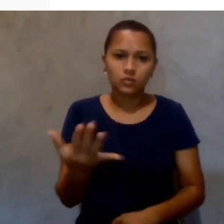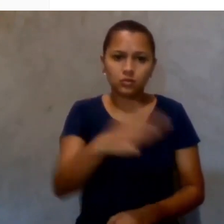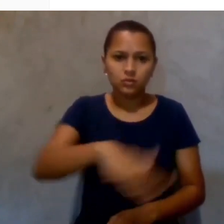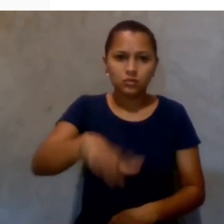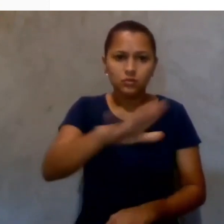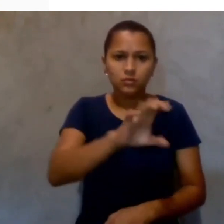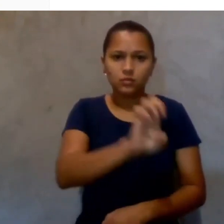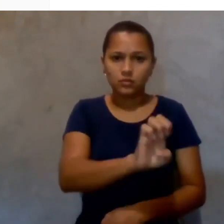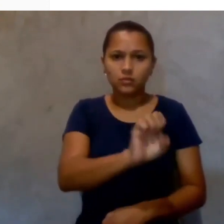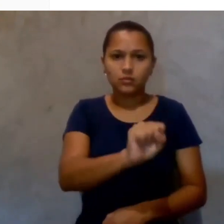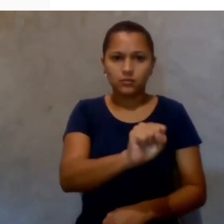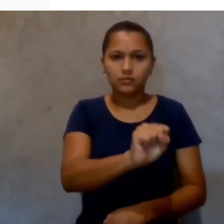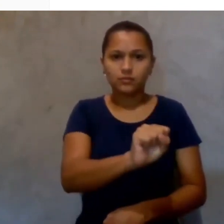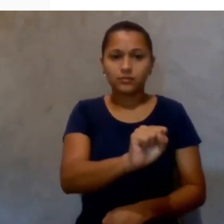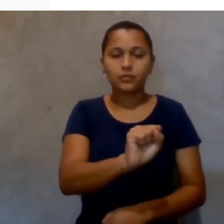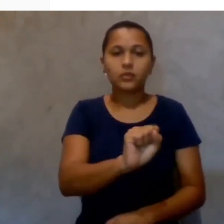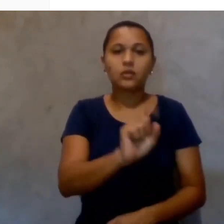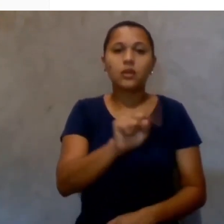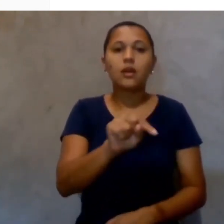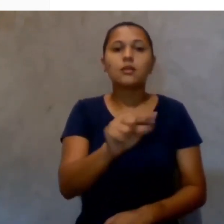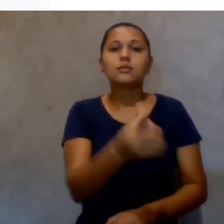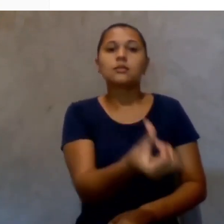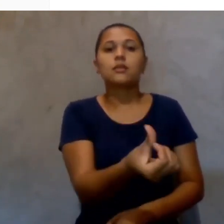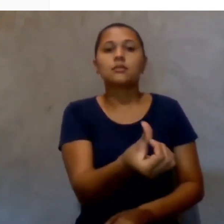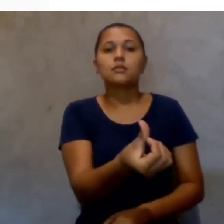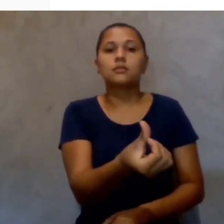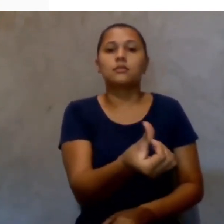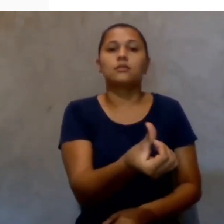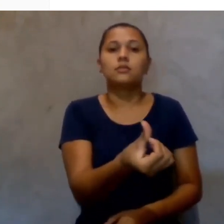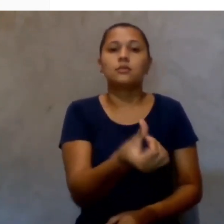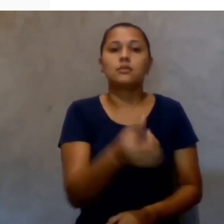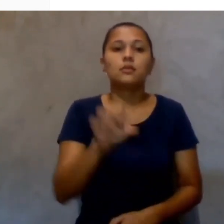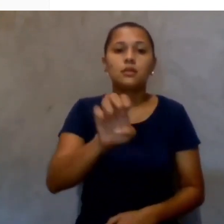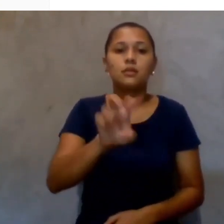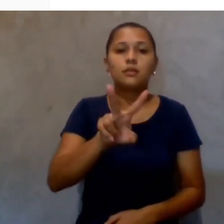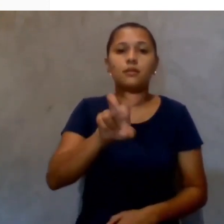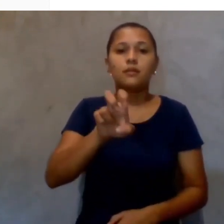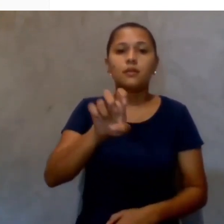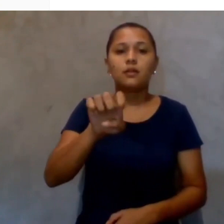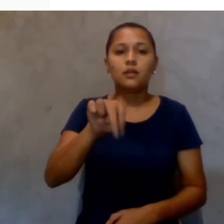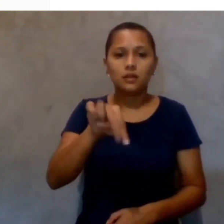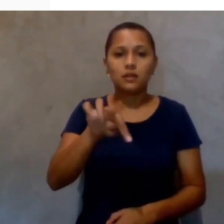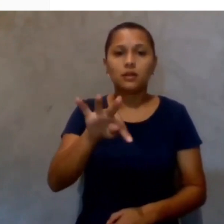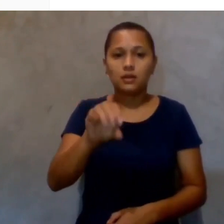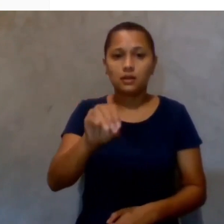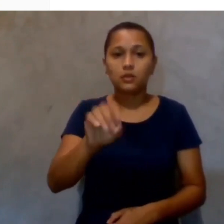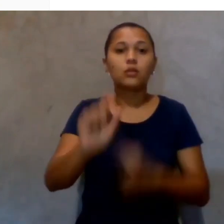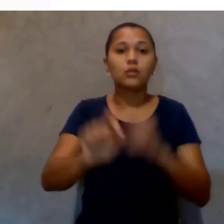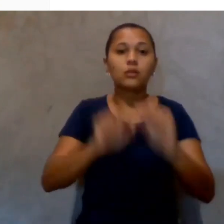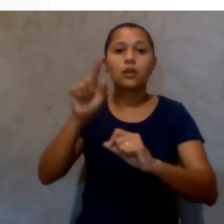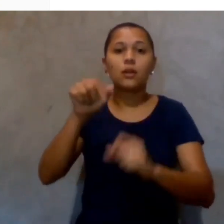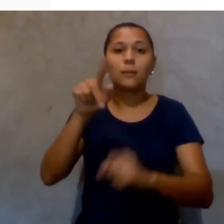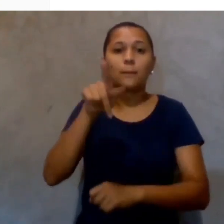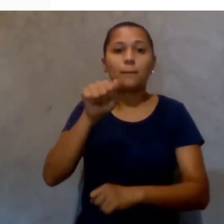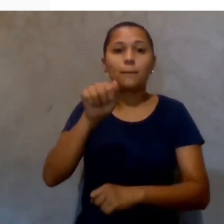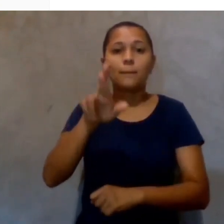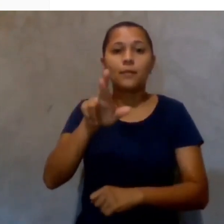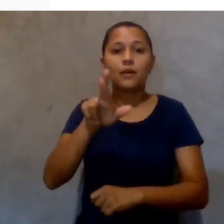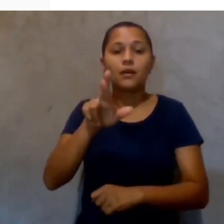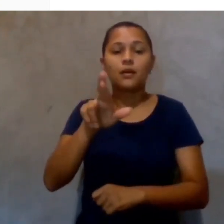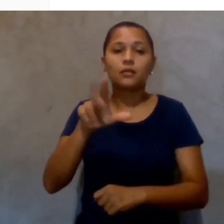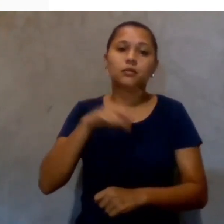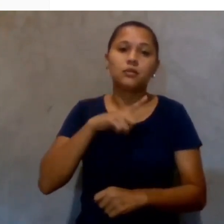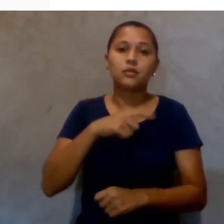podemos observar que a quantidade de elementos do meu evento é 3. Então, com isso, eu posso dizer o seguinte, que